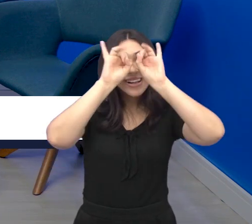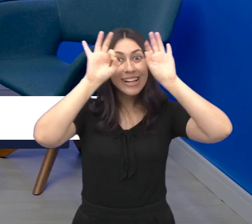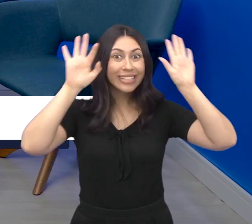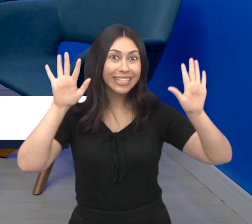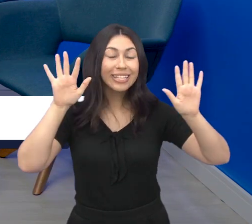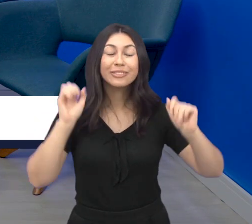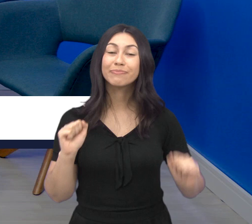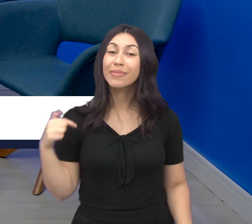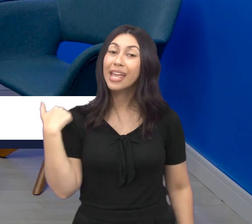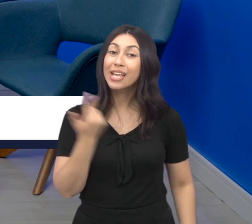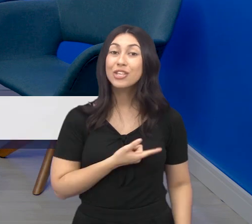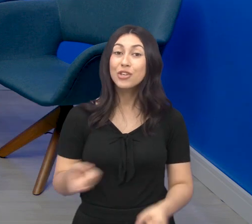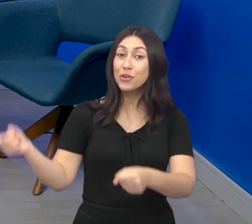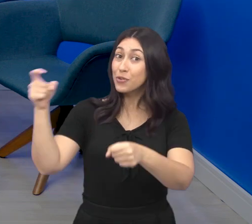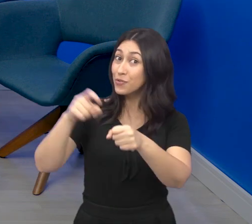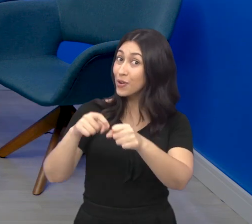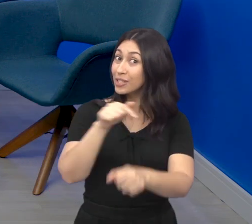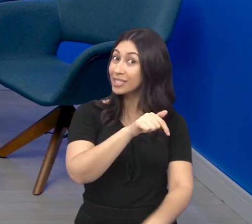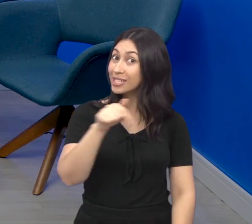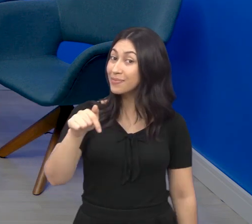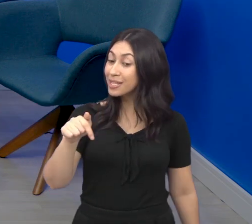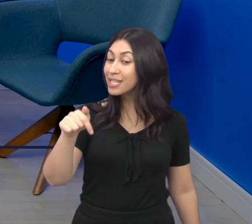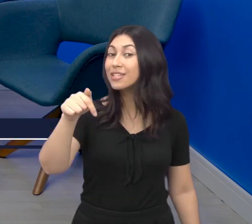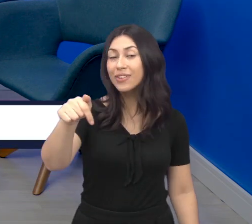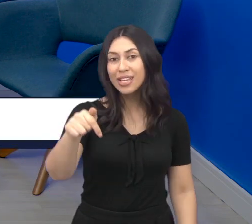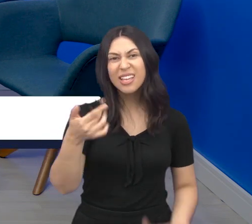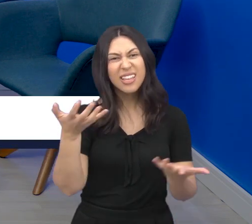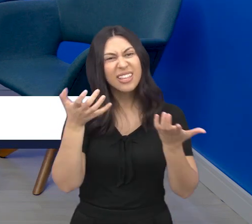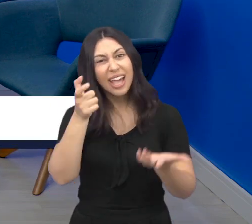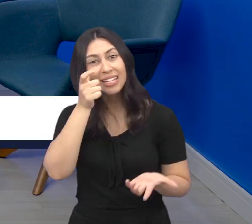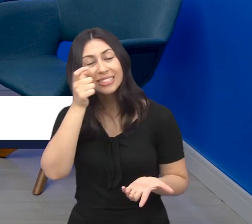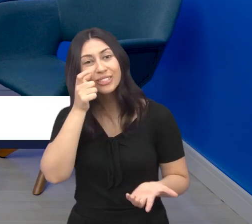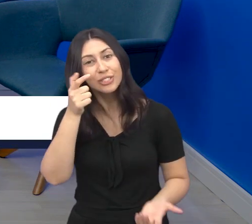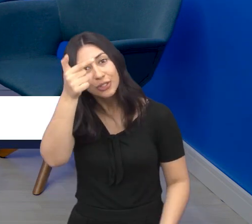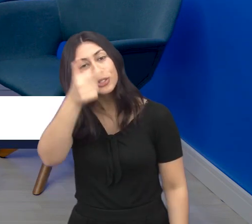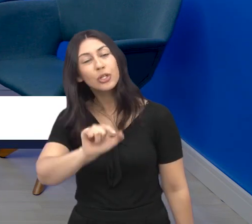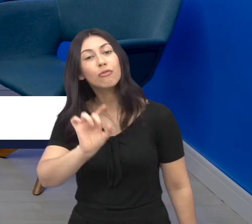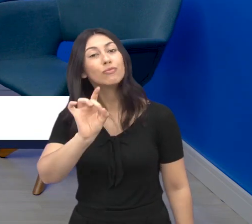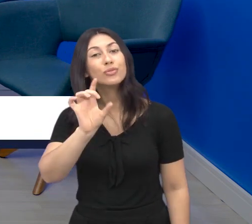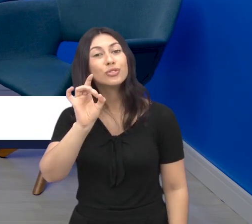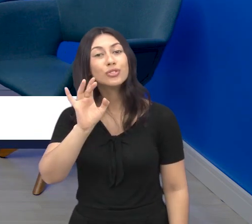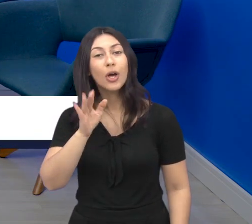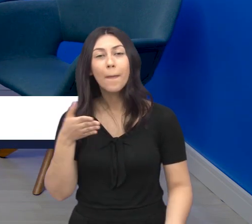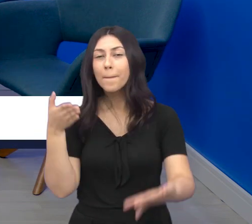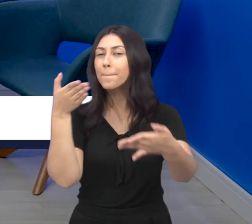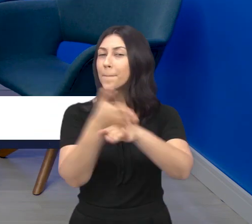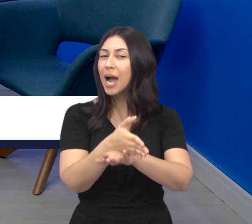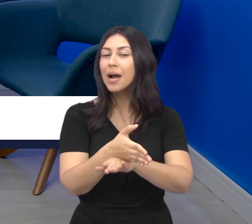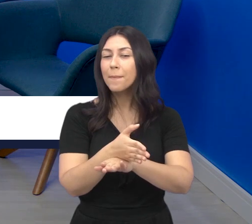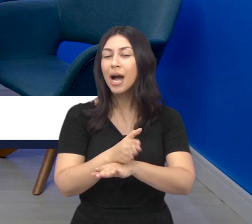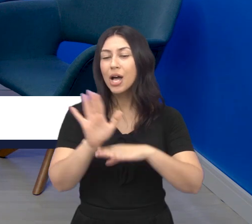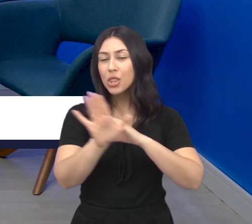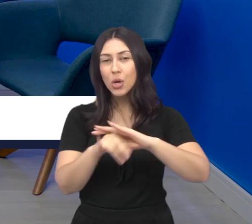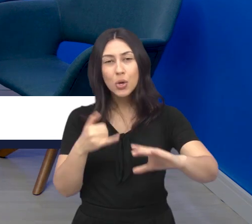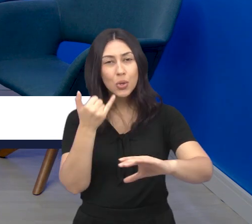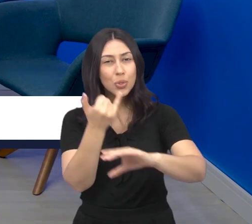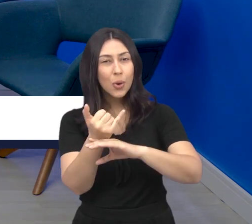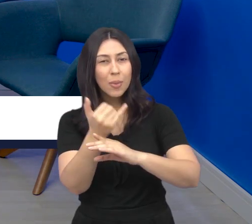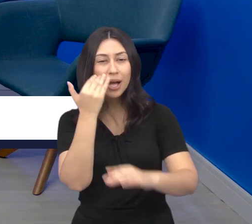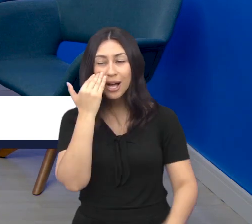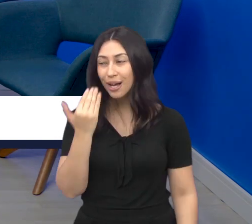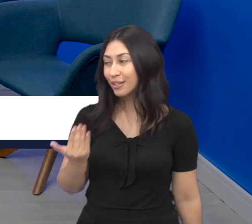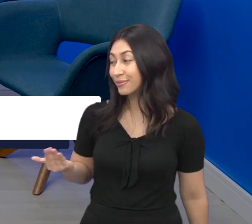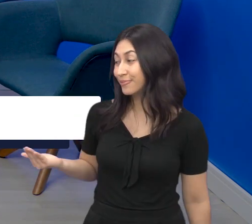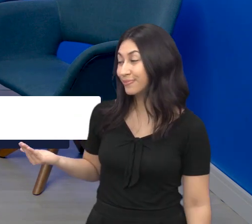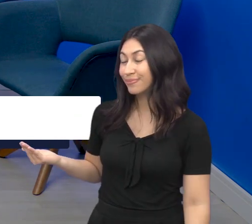ter esclarecido as suas dúvidas. E a gente volta na semana que vem. E se quiser rever o nosso programa, é só acessar lá no nosso